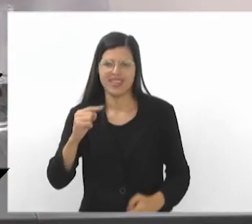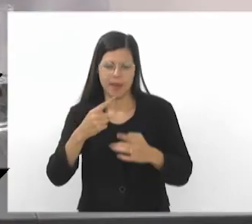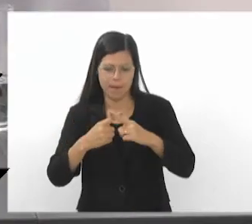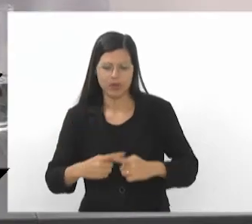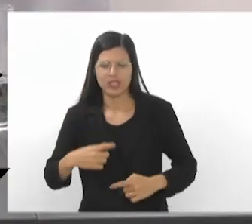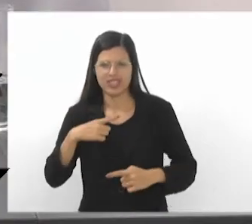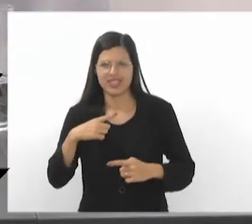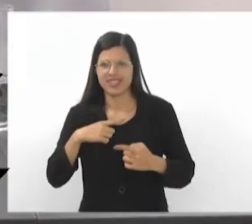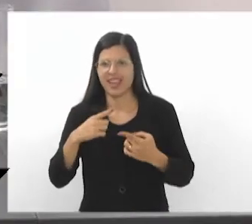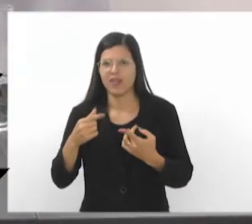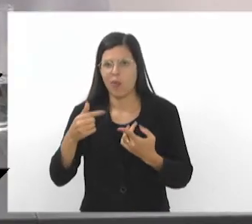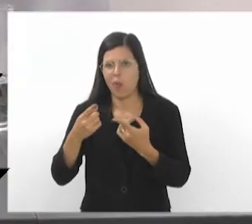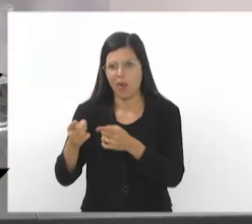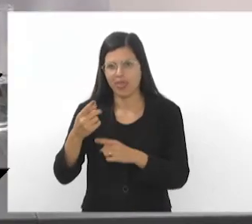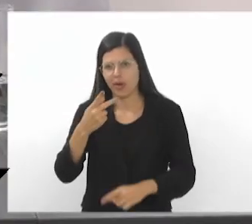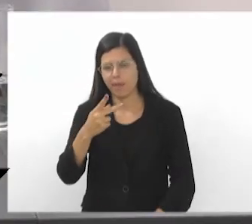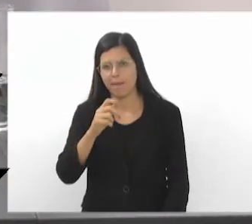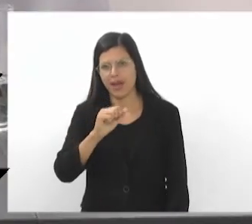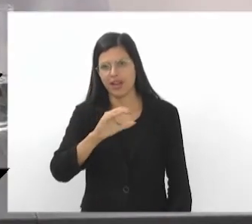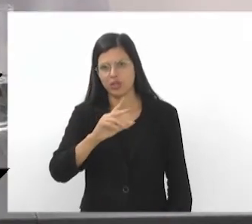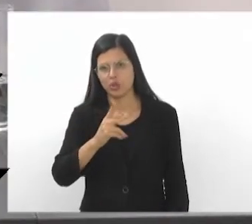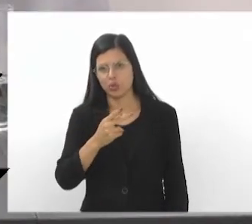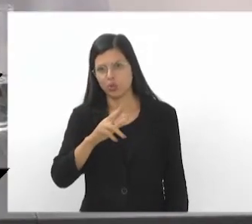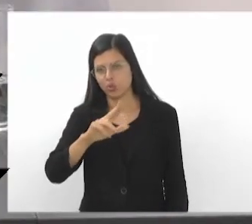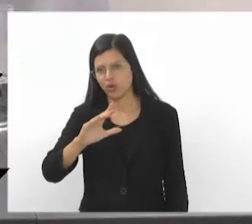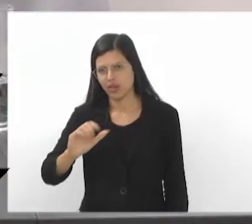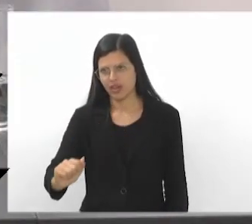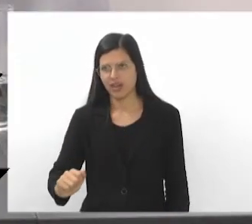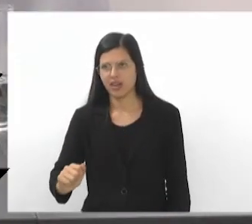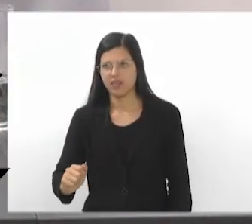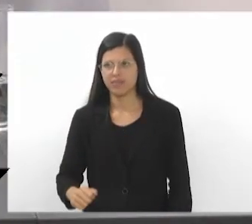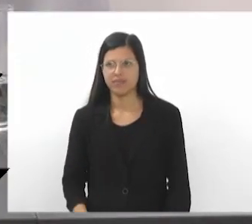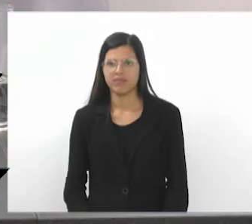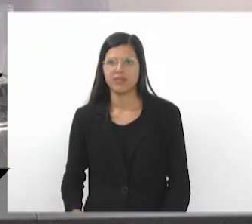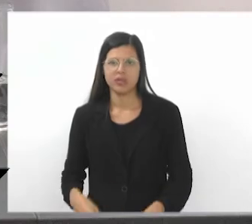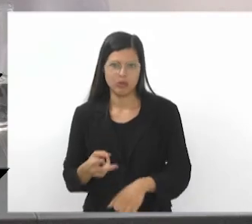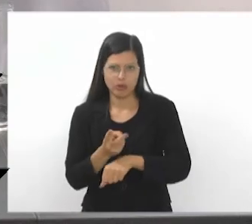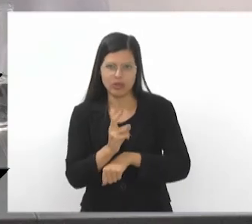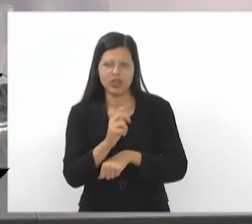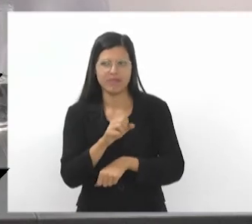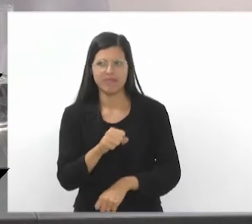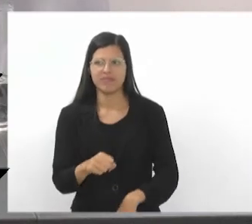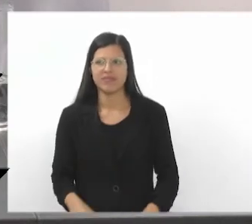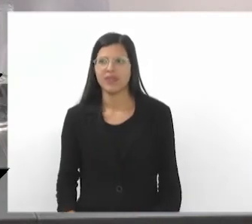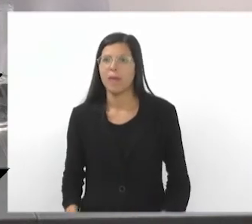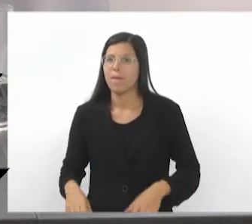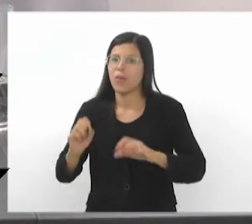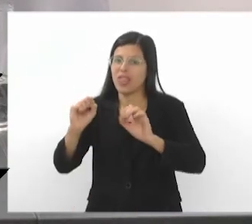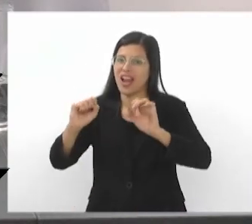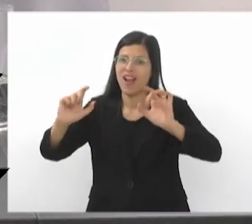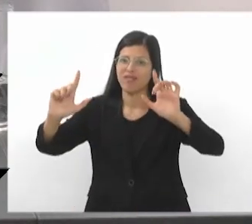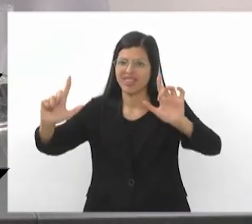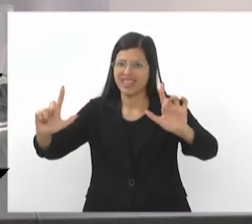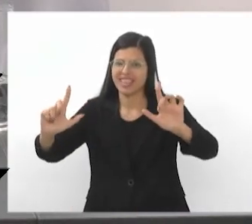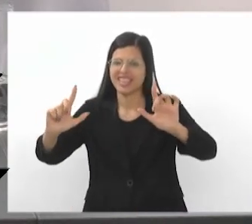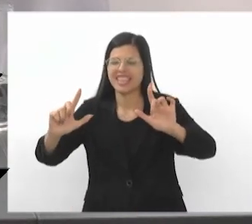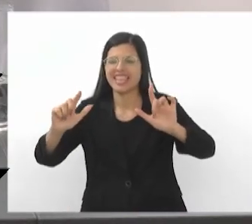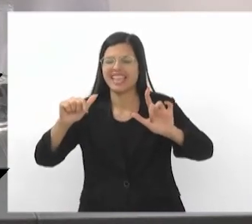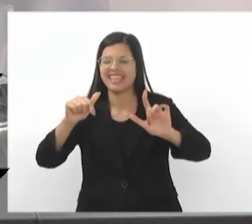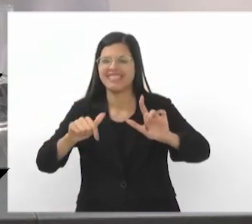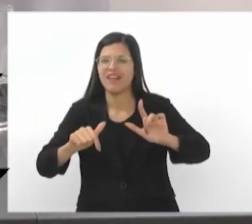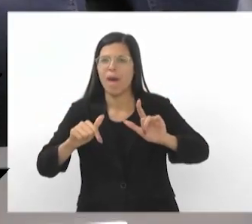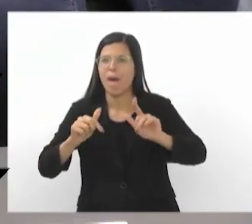feitas elucidações Vi dizer que futebolísticas. os botafoguenses vão botar um telão no plenário para poder acompanhar simultaneamente